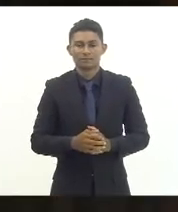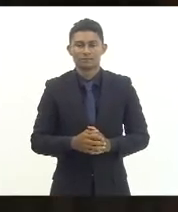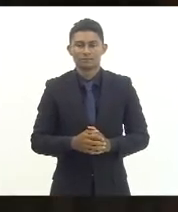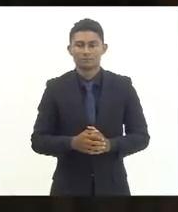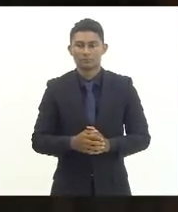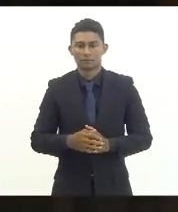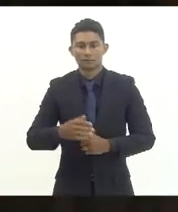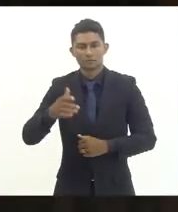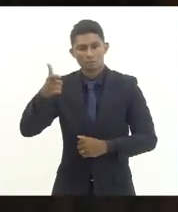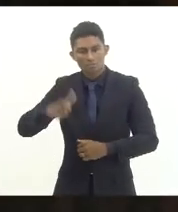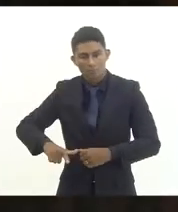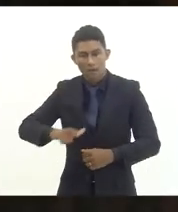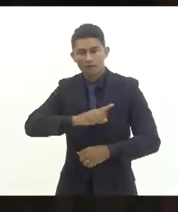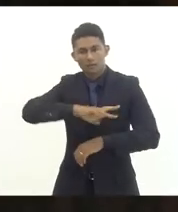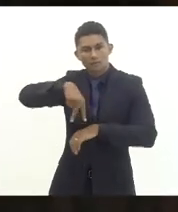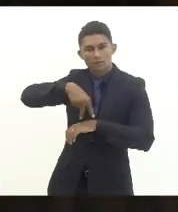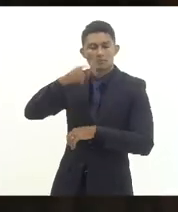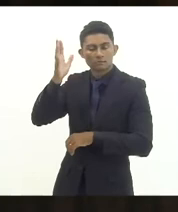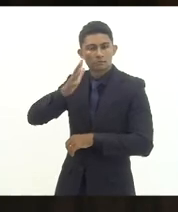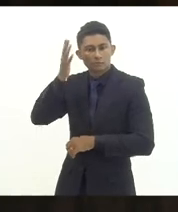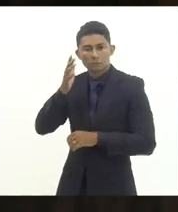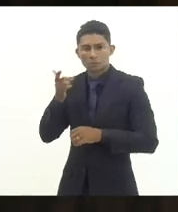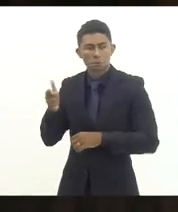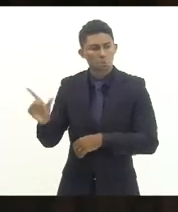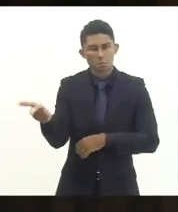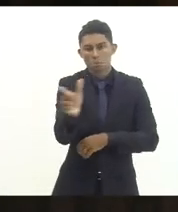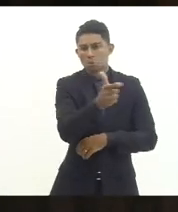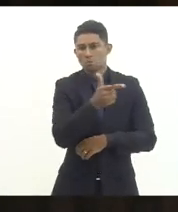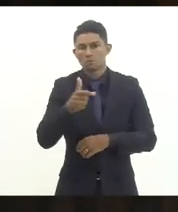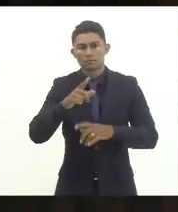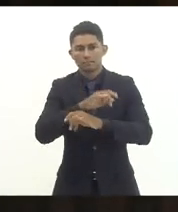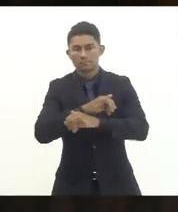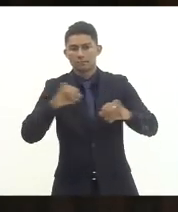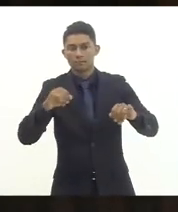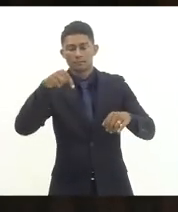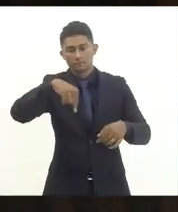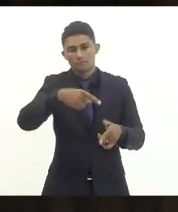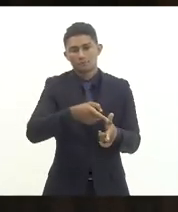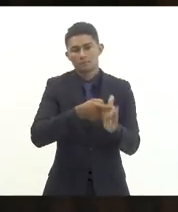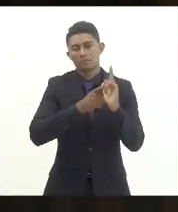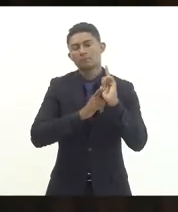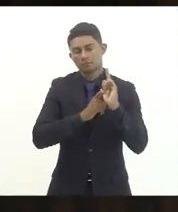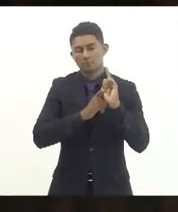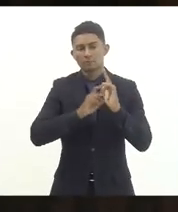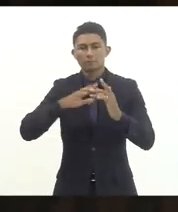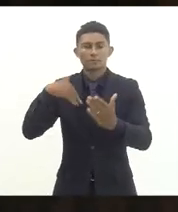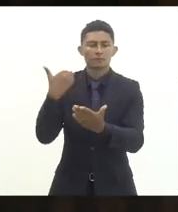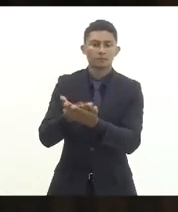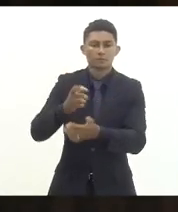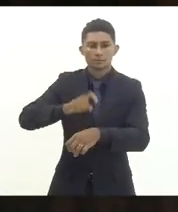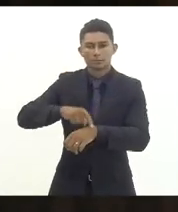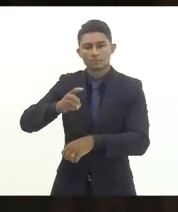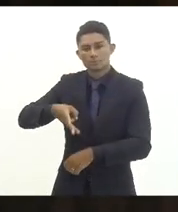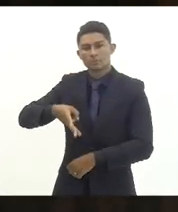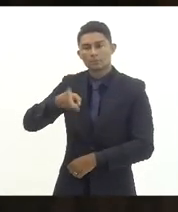Não havendo mais oradores inscritos, a presidência suspende os trabalhos dessa sessão até às 15